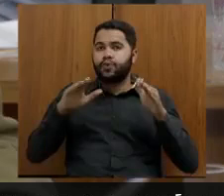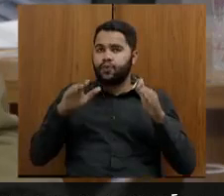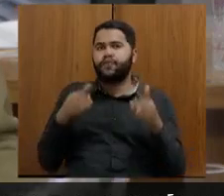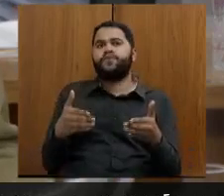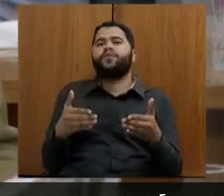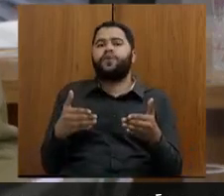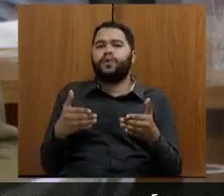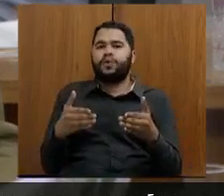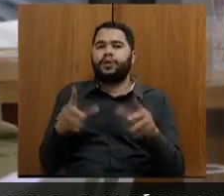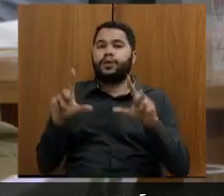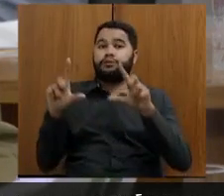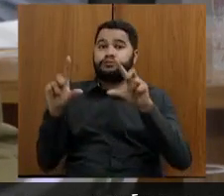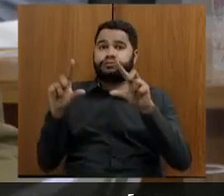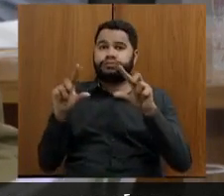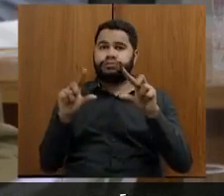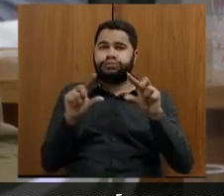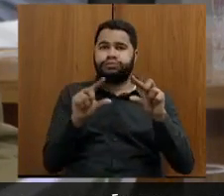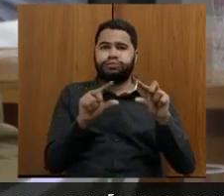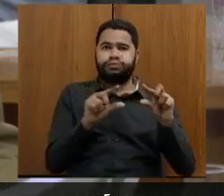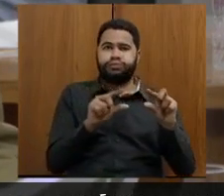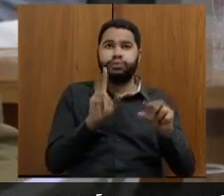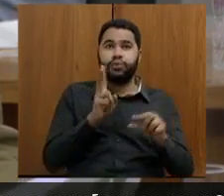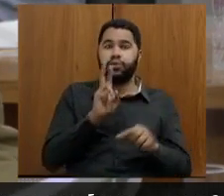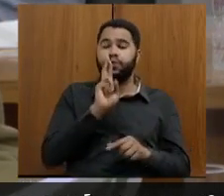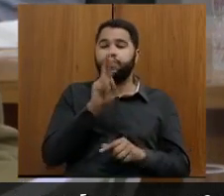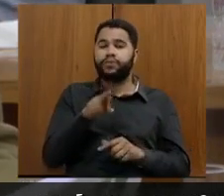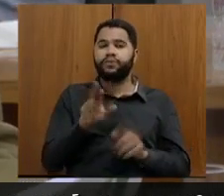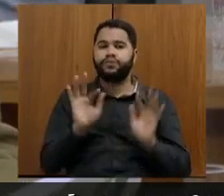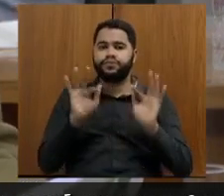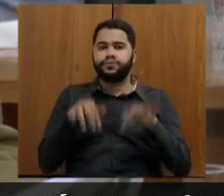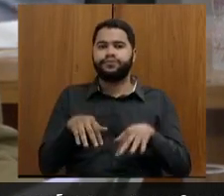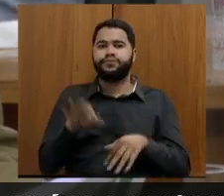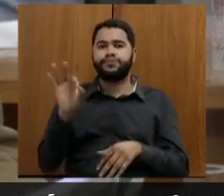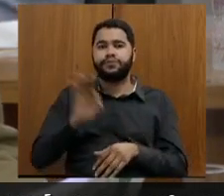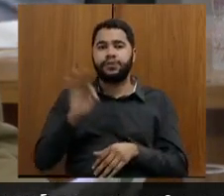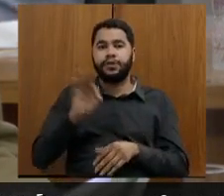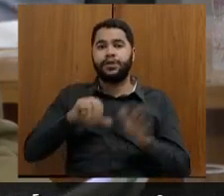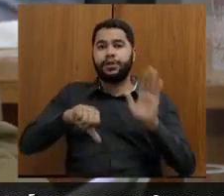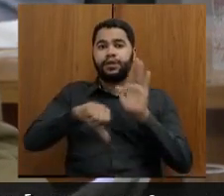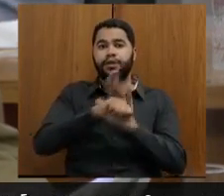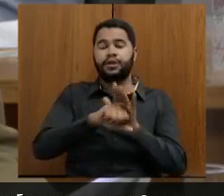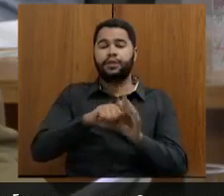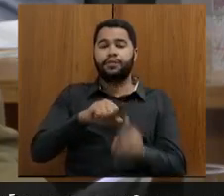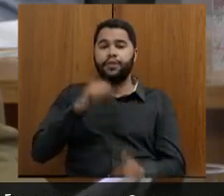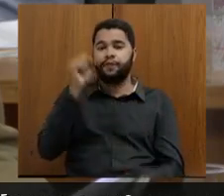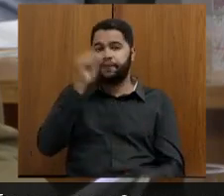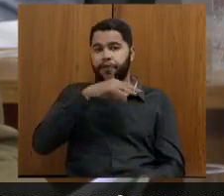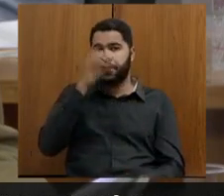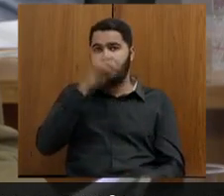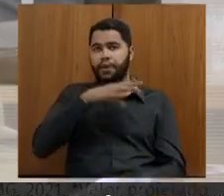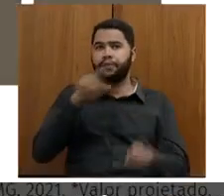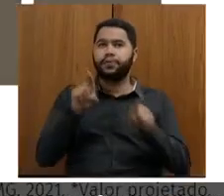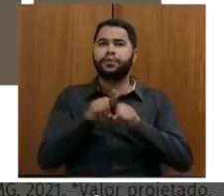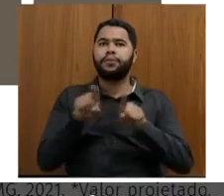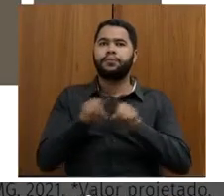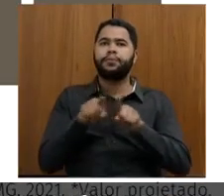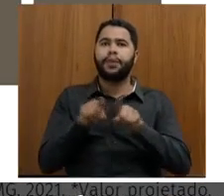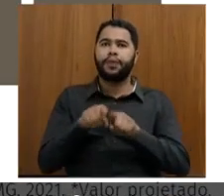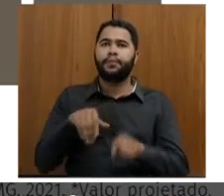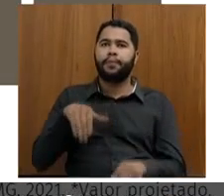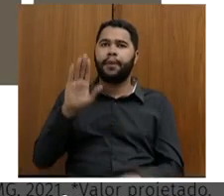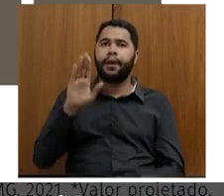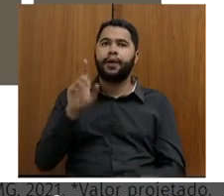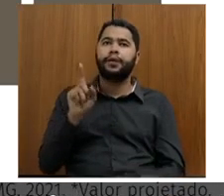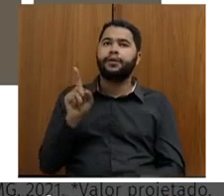foco né na redução desses homicídios continuam aqui os resultados finalísticos taxa de crimes violentos da mesma forma ainda mais